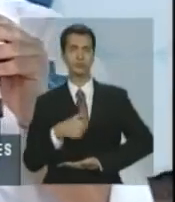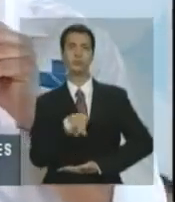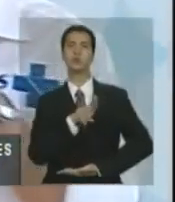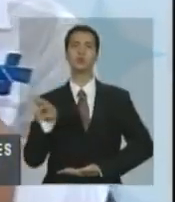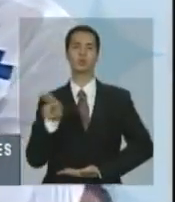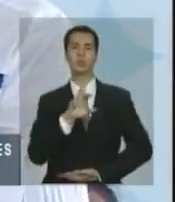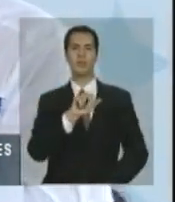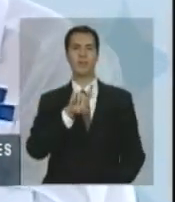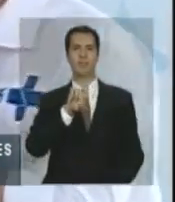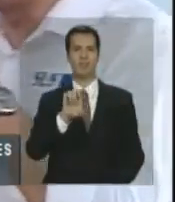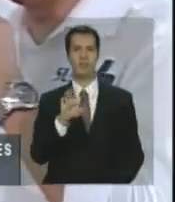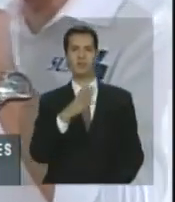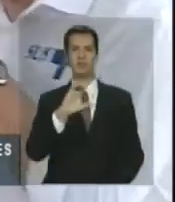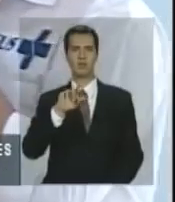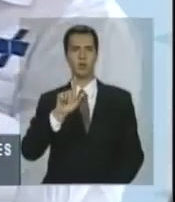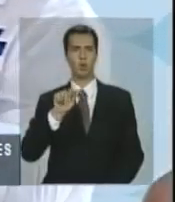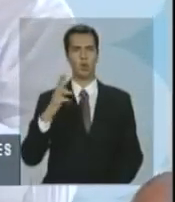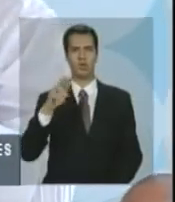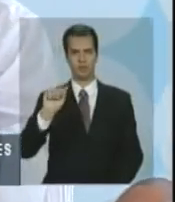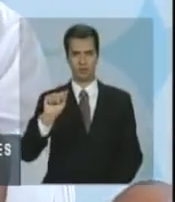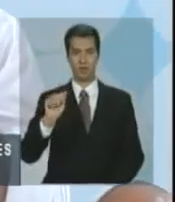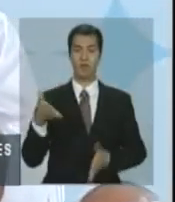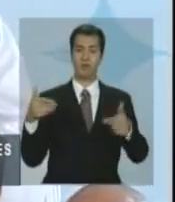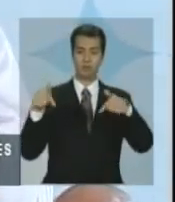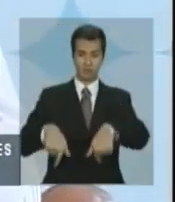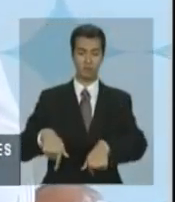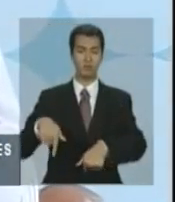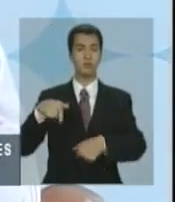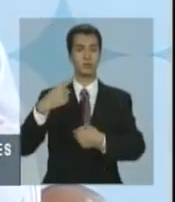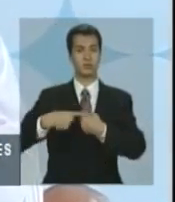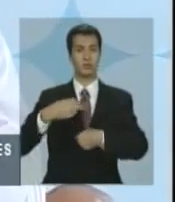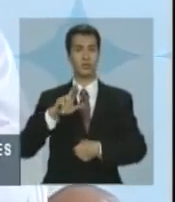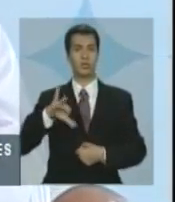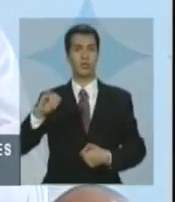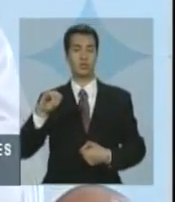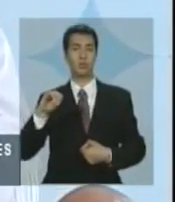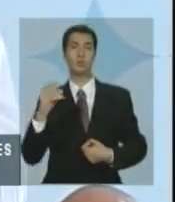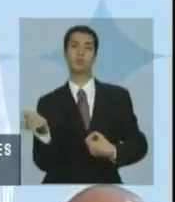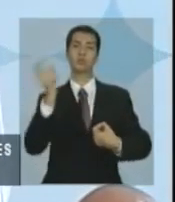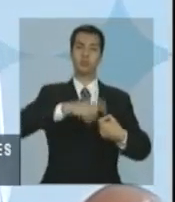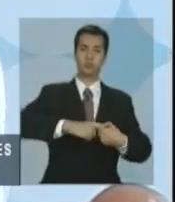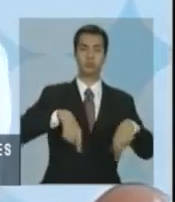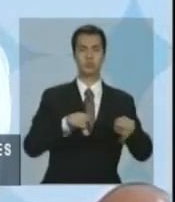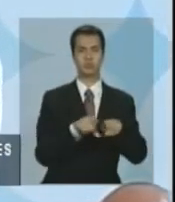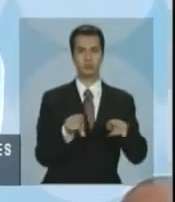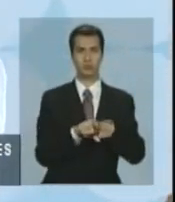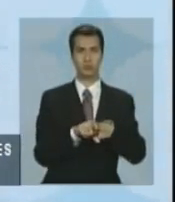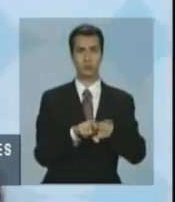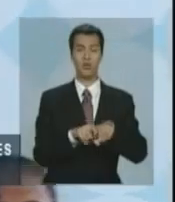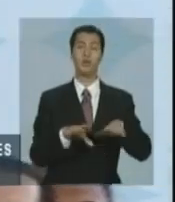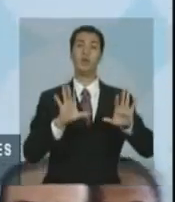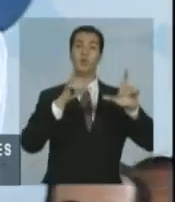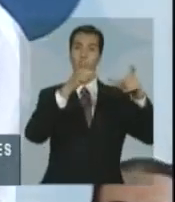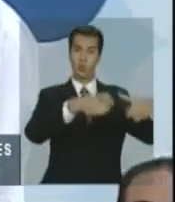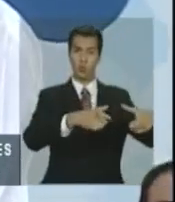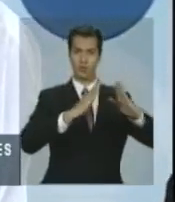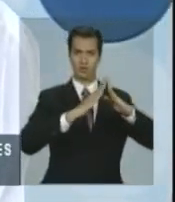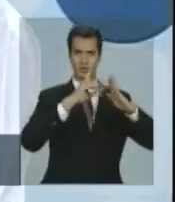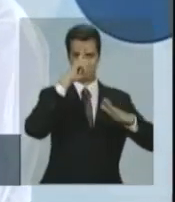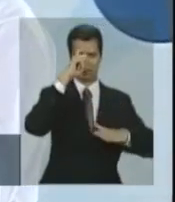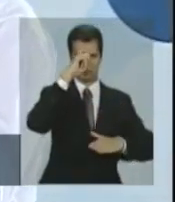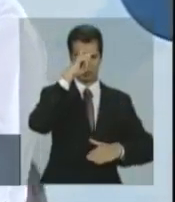Rede Cegonha, e que aqui no Rio de Janeiro se associou através do Cegonha Carioca. Nas clínicas de família começa o